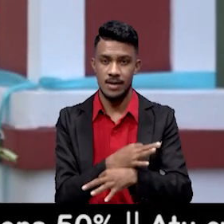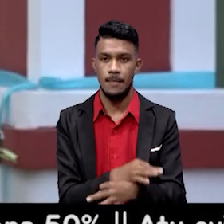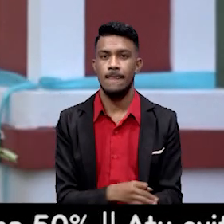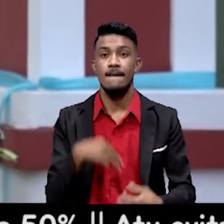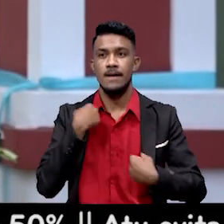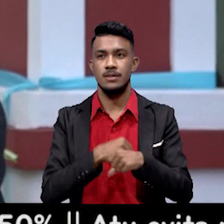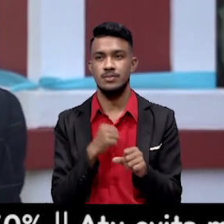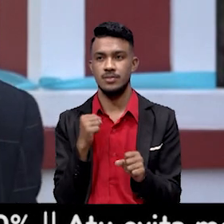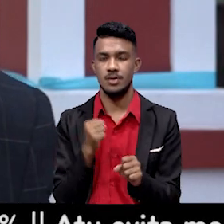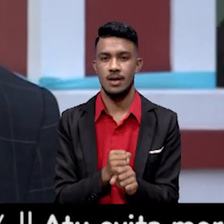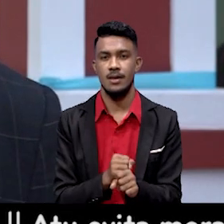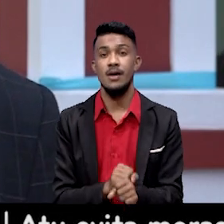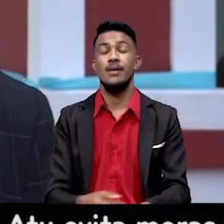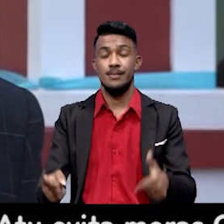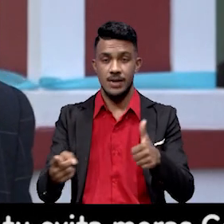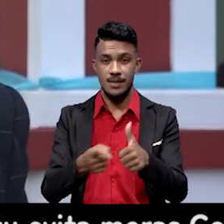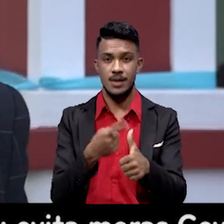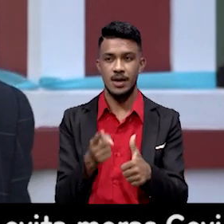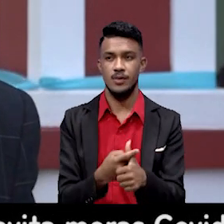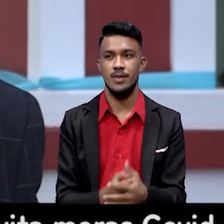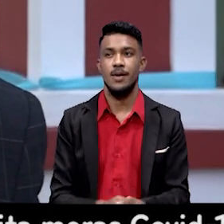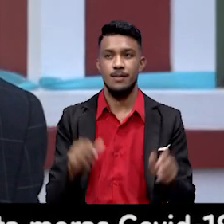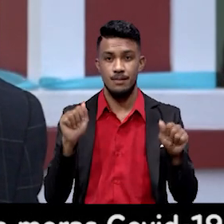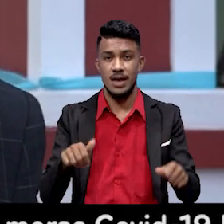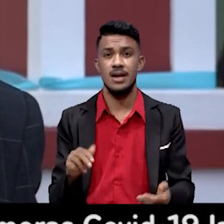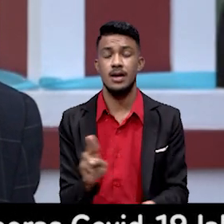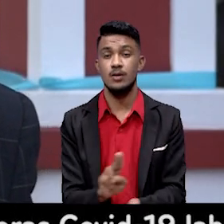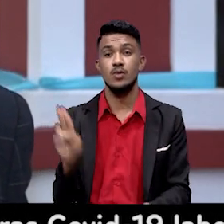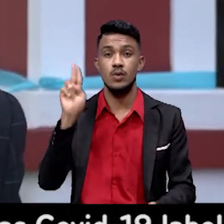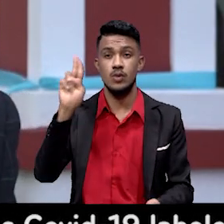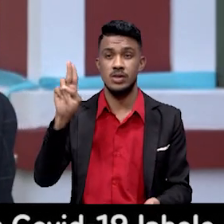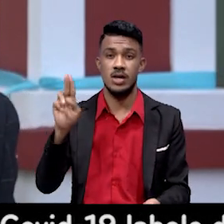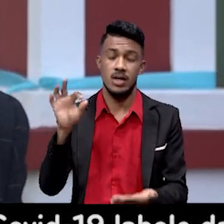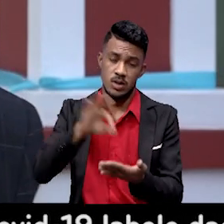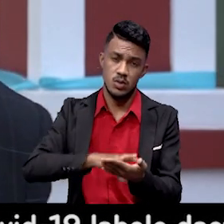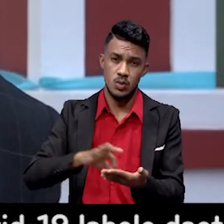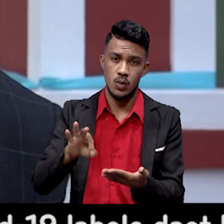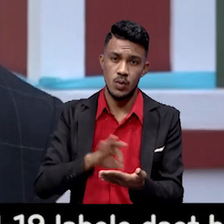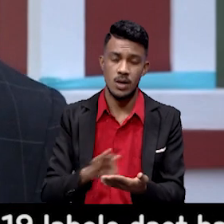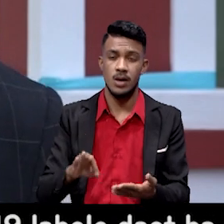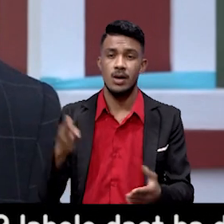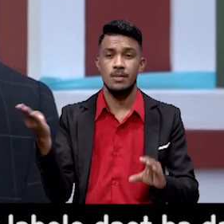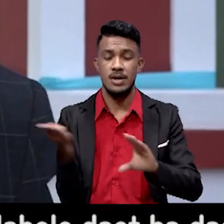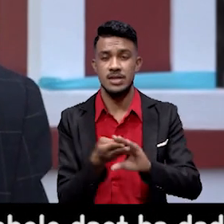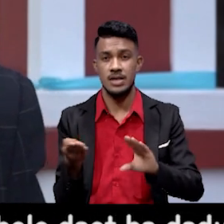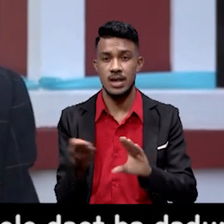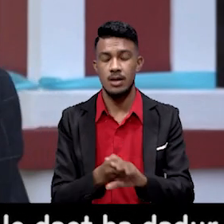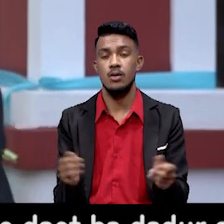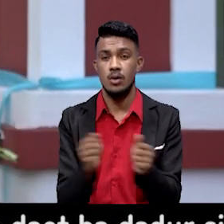né, fazer primeiro. Nem né, belo usar a conta entre você, conta BNCTL ou conta BNCTL,